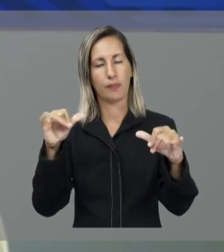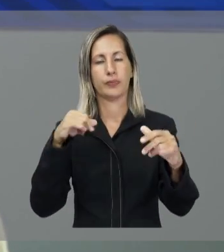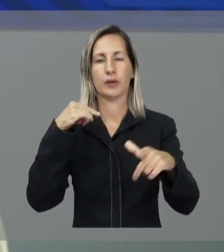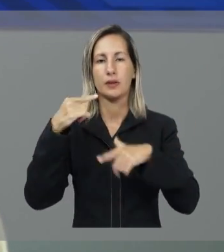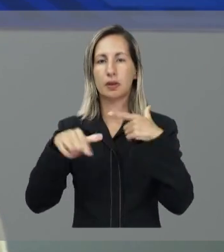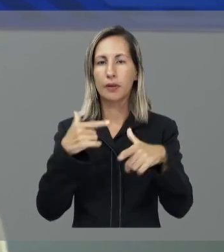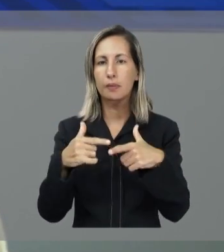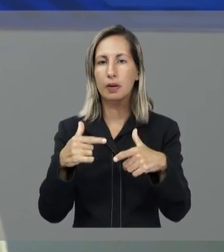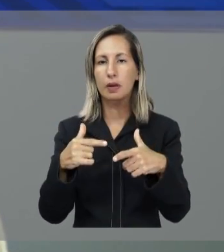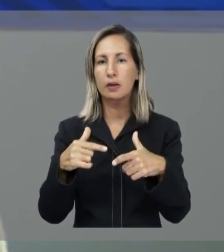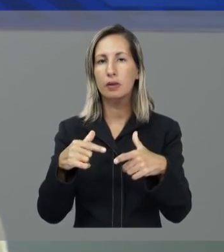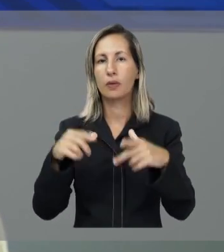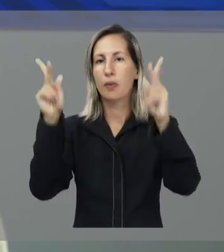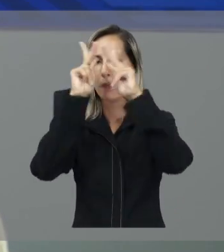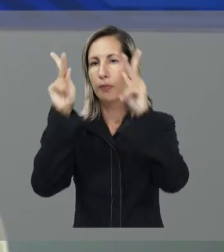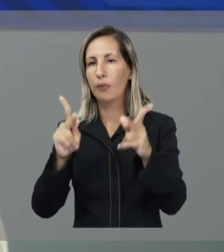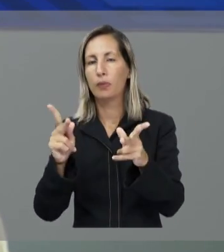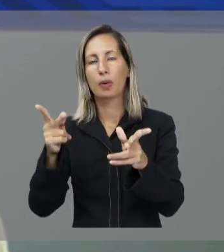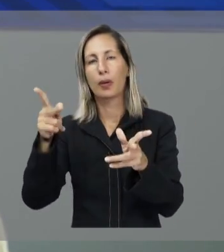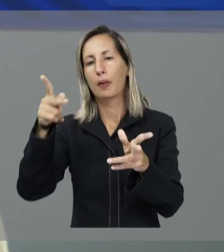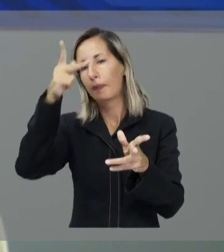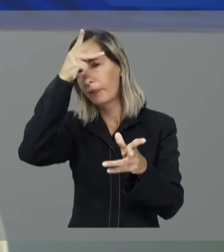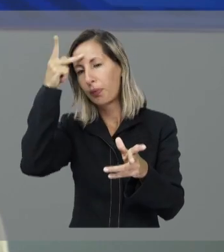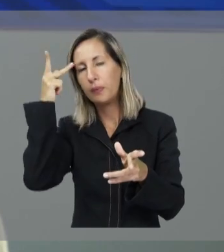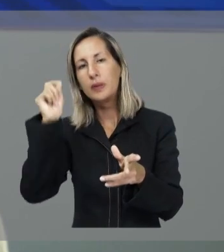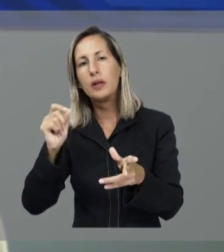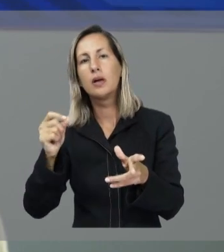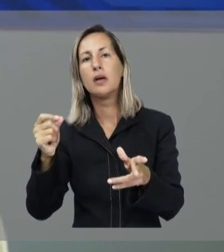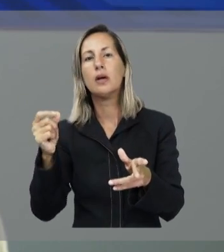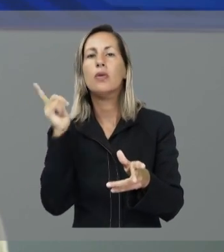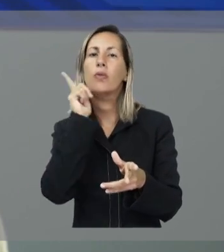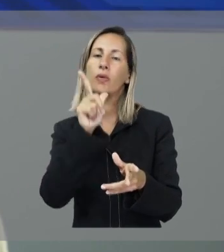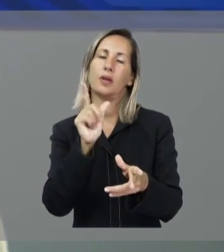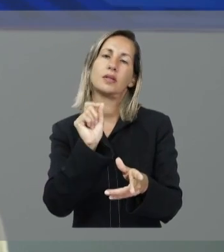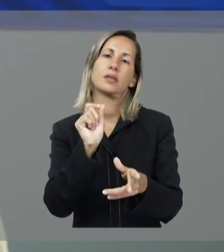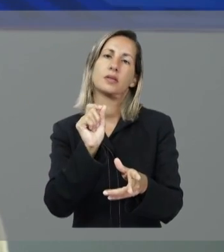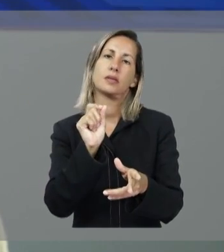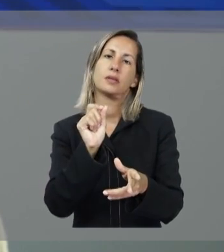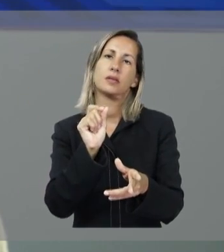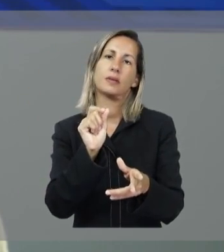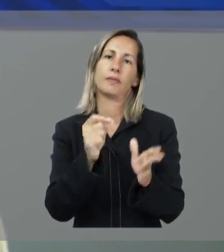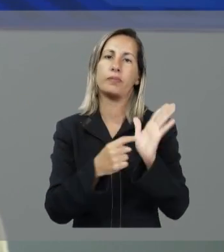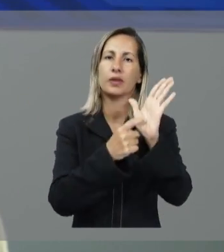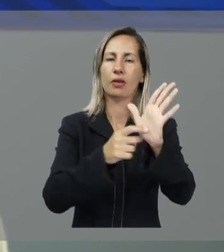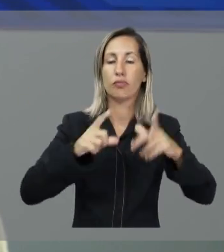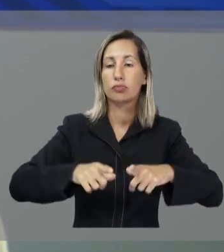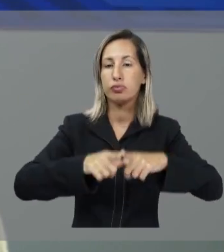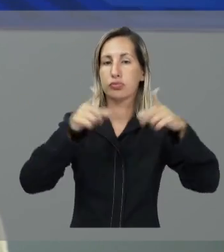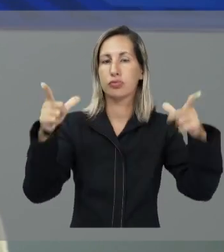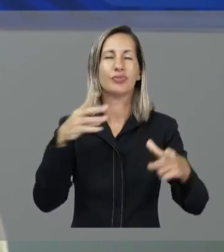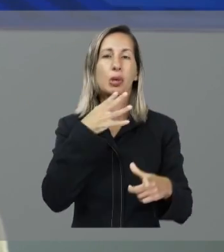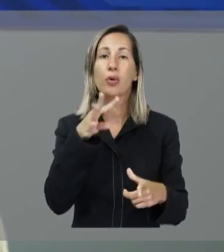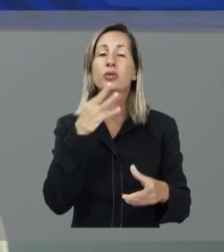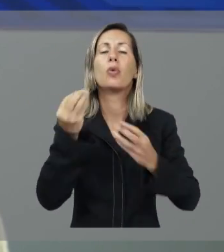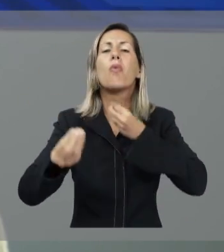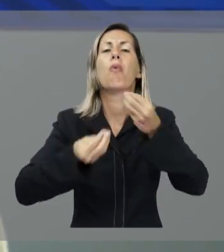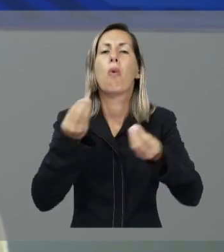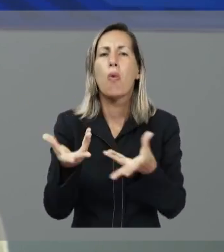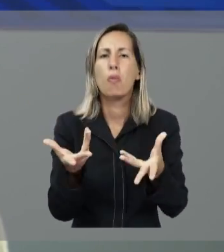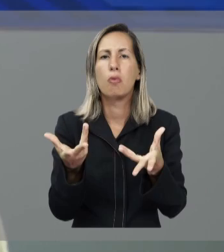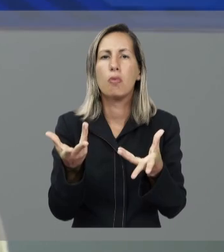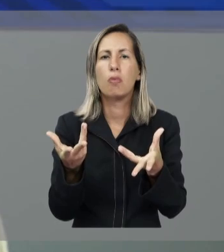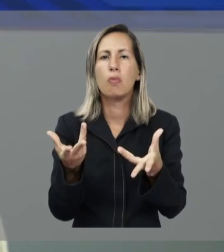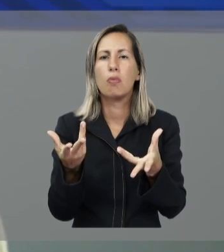trabalha política pública, qualquer política pública, nós conhecemos a demanda. Se eu não sei o universo que eu vou trabalhar, como é que eu vou